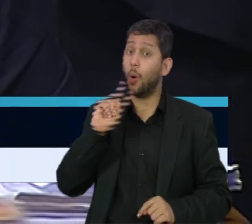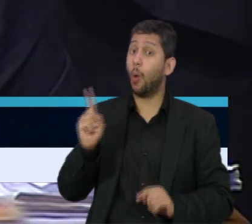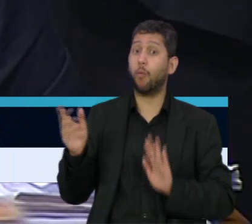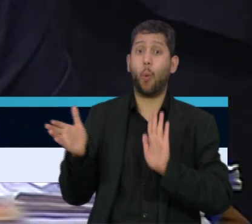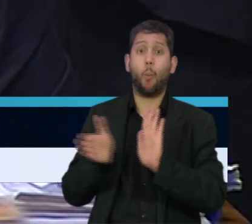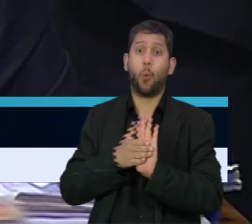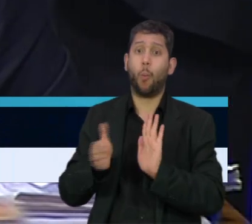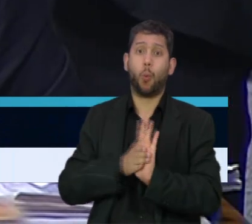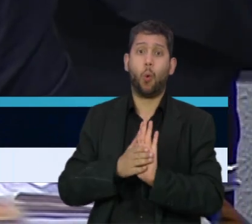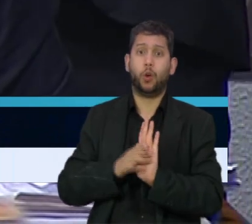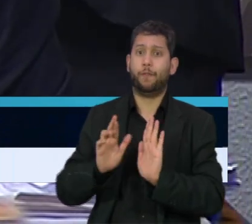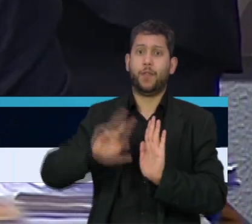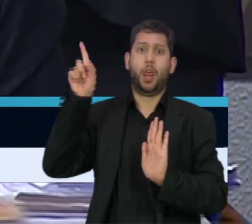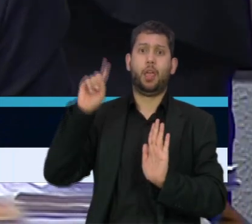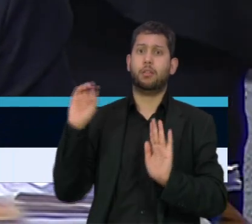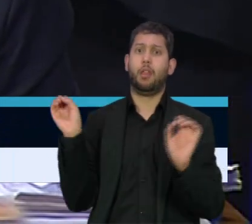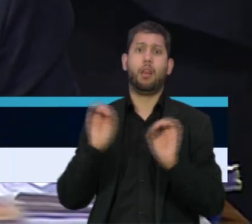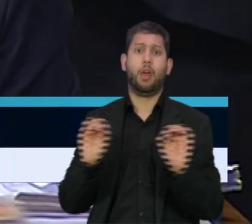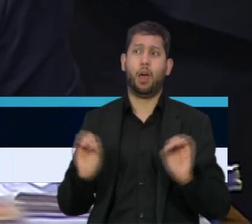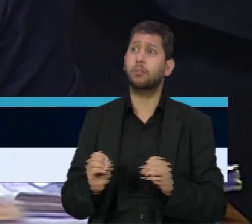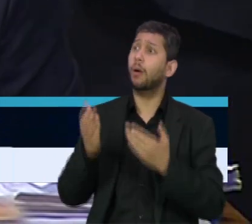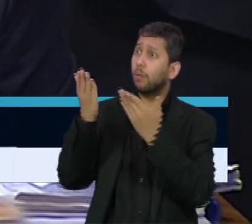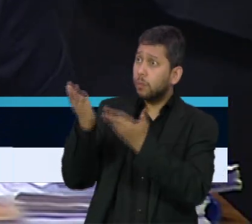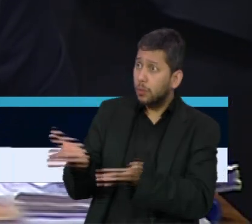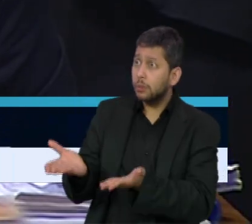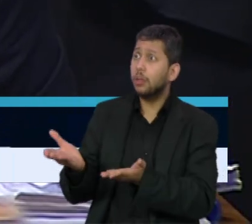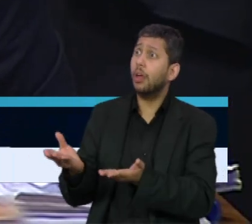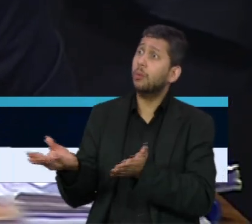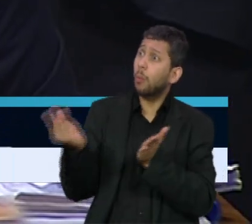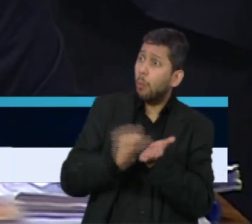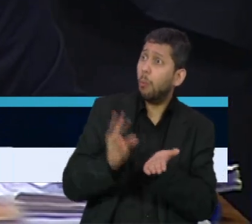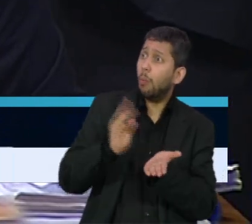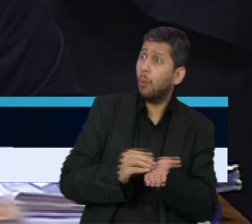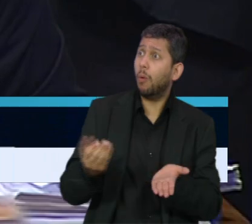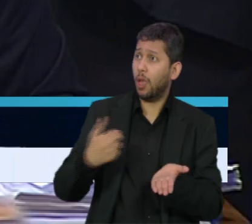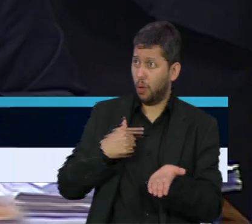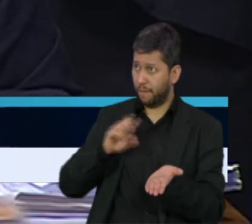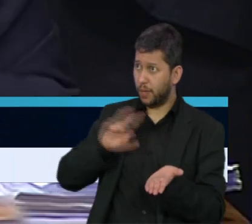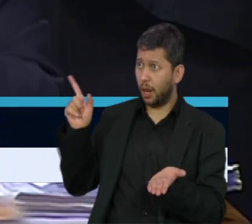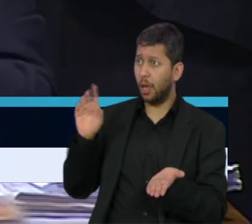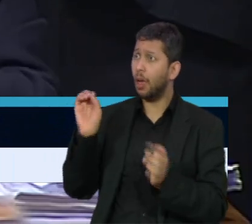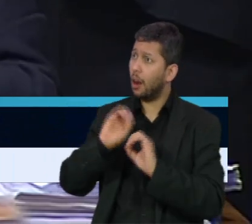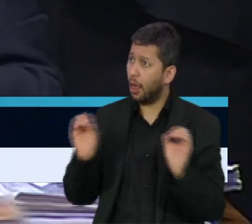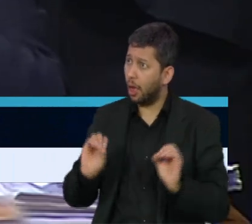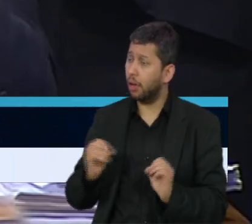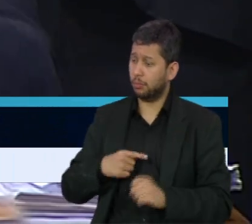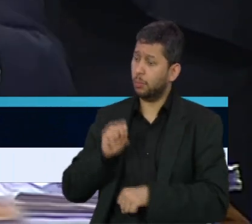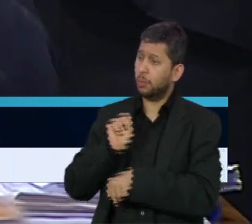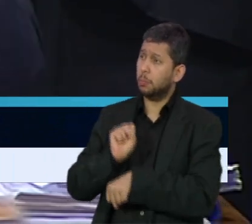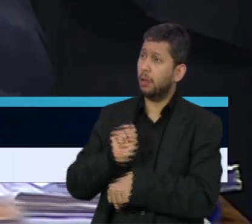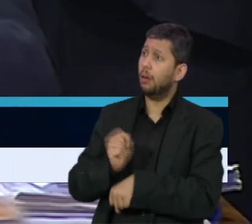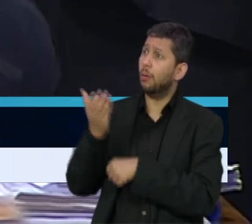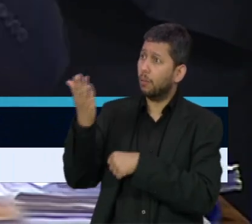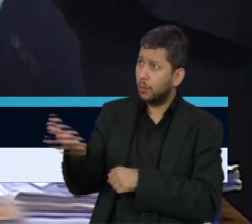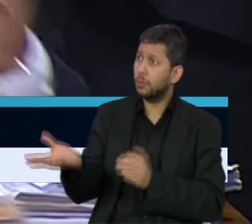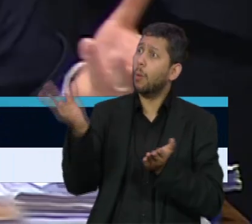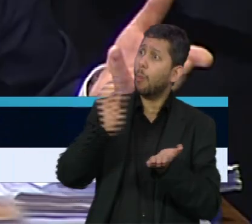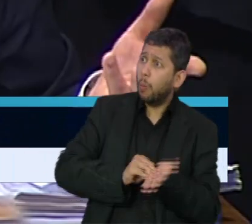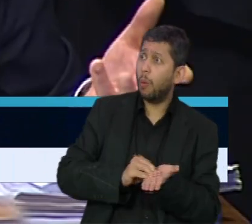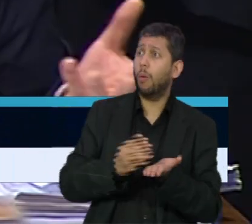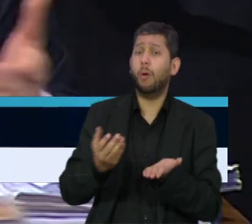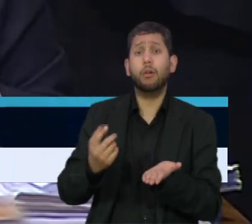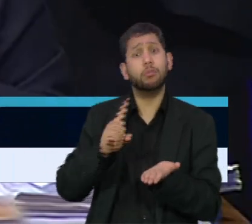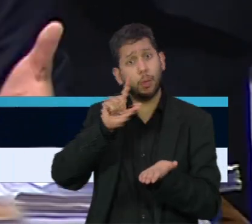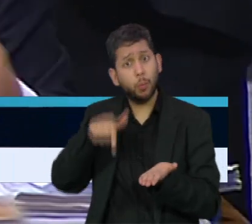nada diferentemente do que Vossa Excelência encaminhar. Eu estou aguardando que Vossa Excelência encaminhe para que